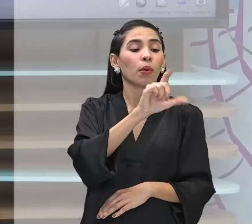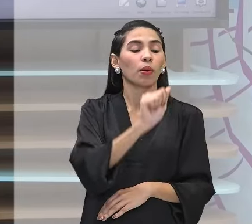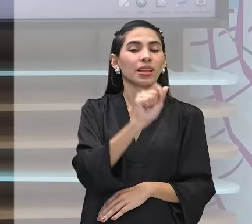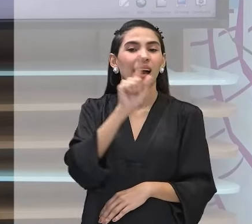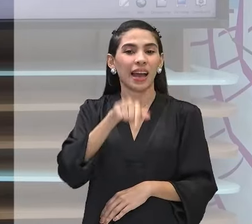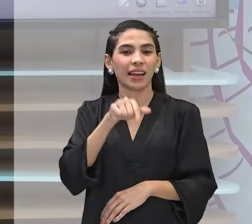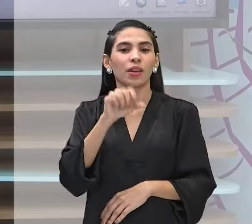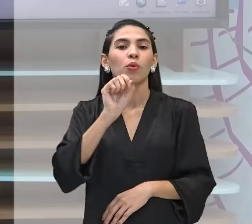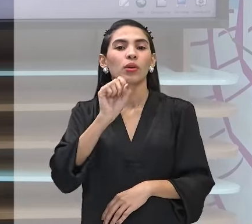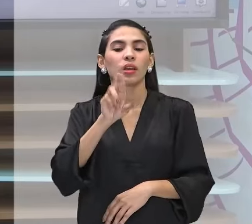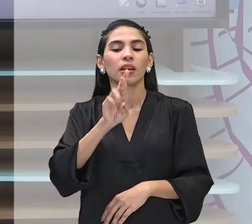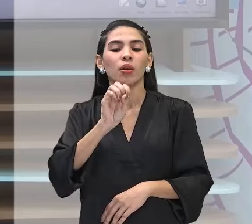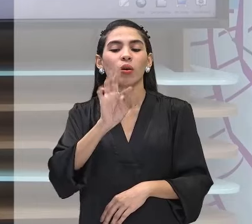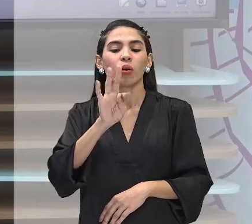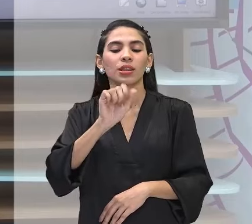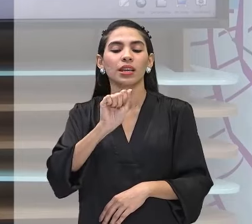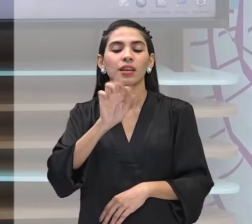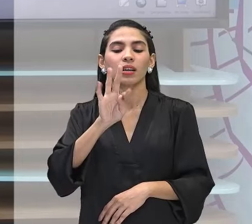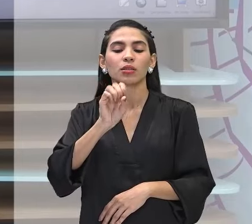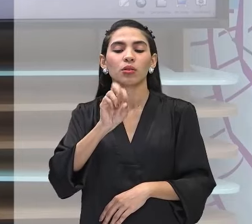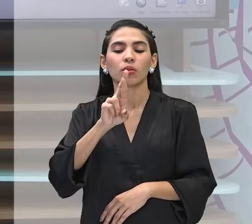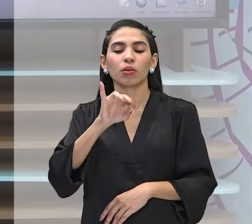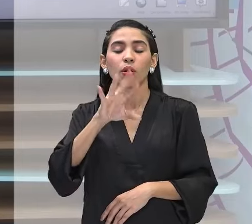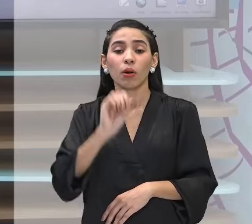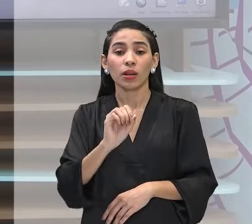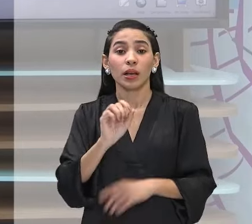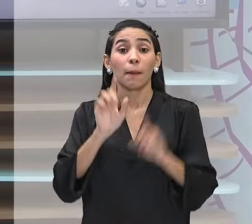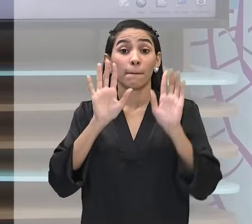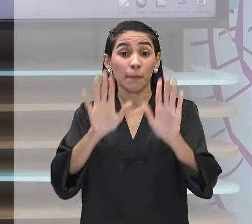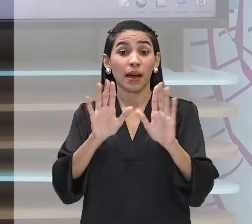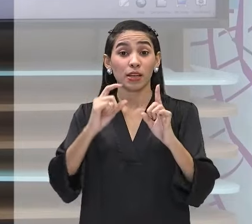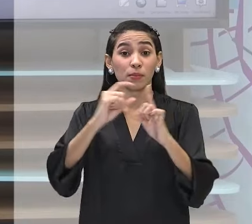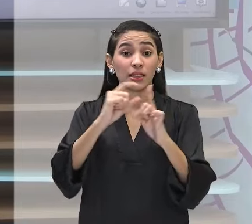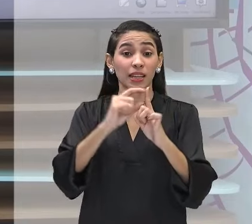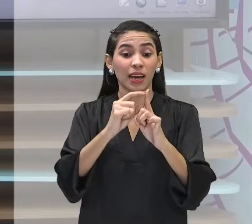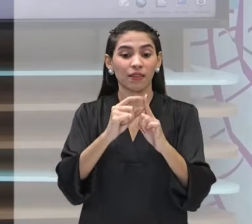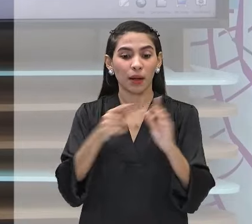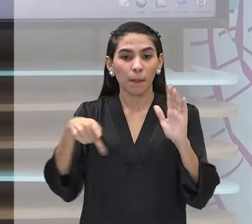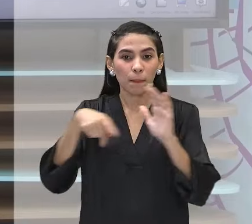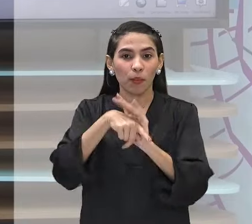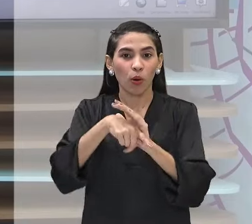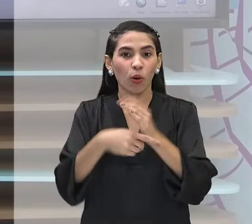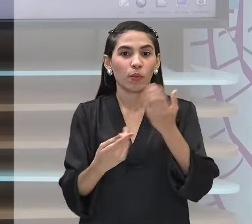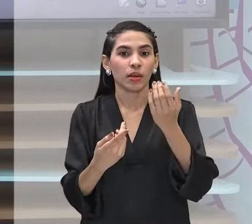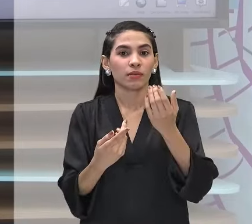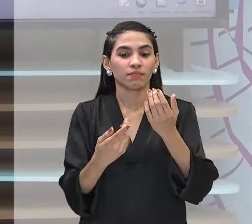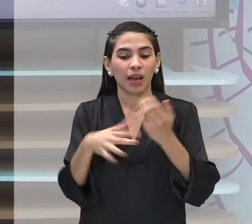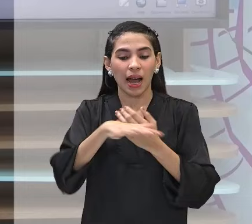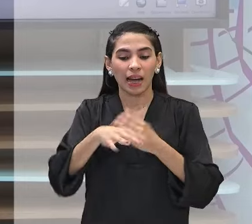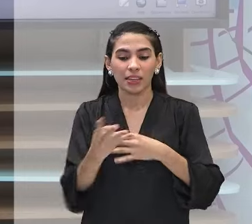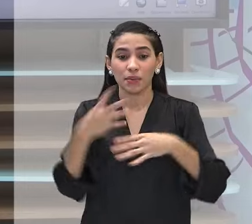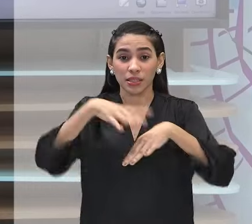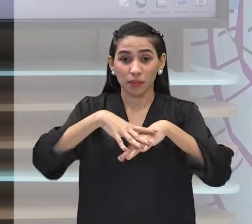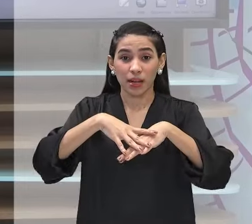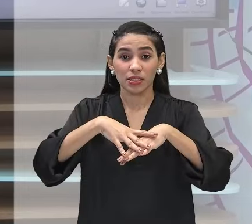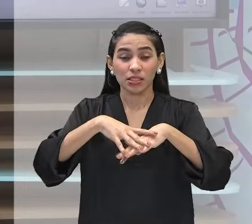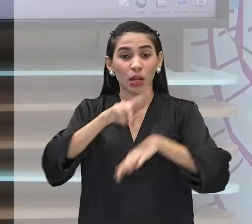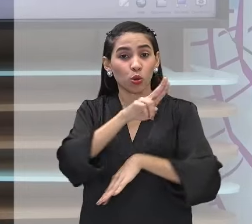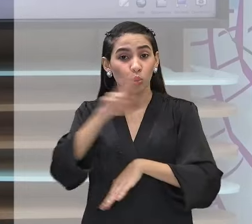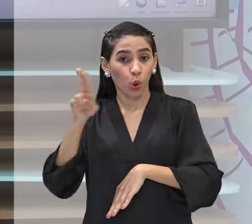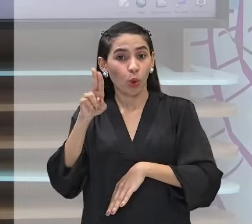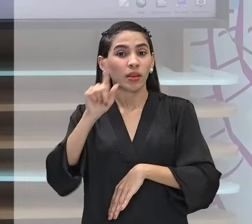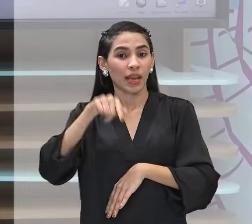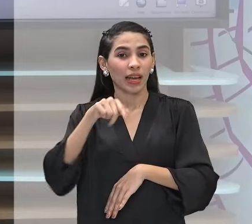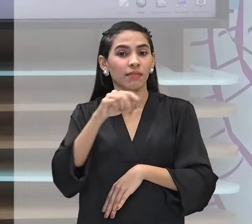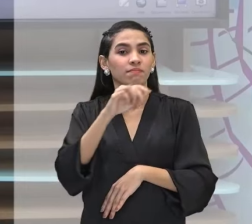e sinônimo para rotatória em matemática A rotatória é airc ência o